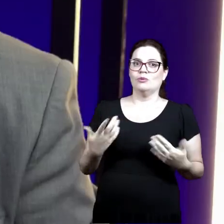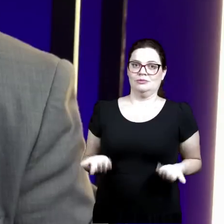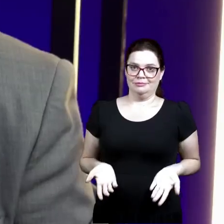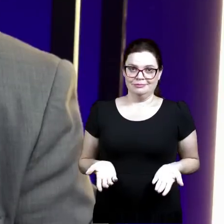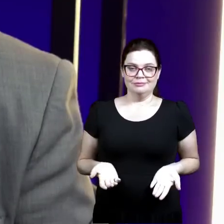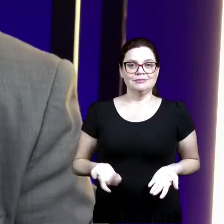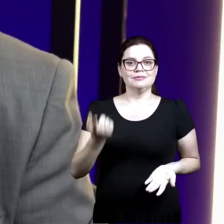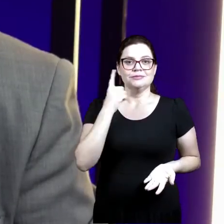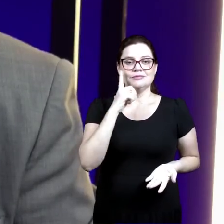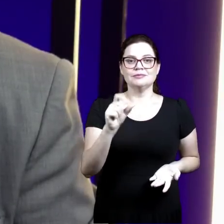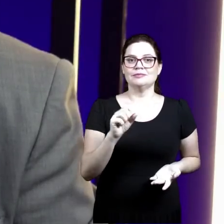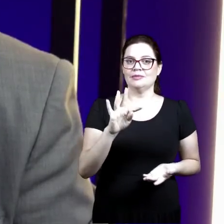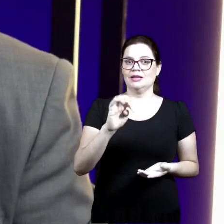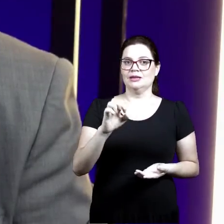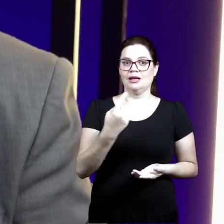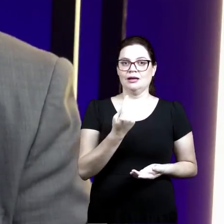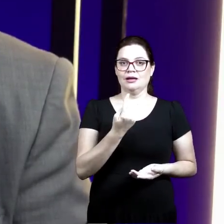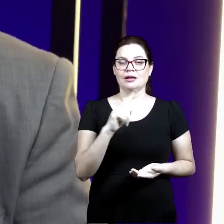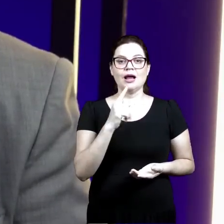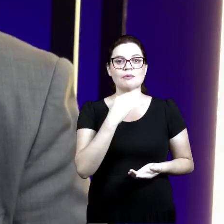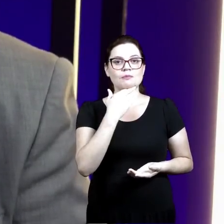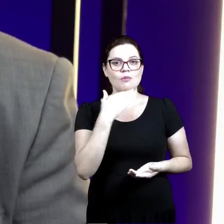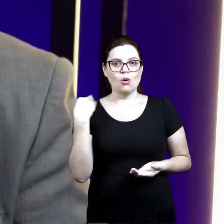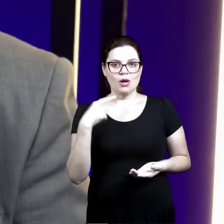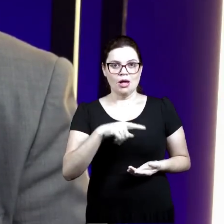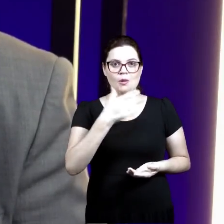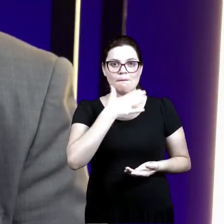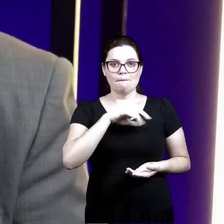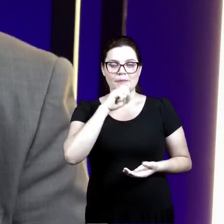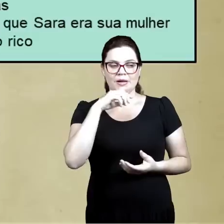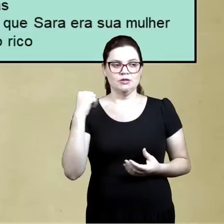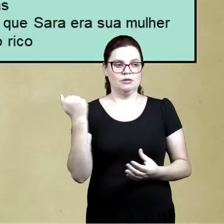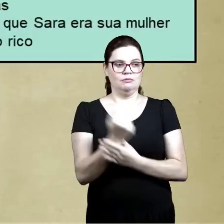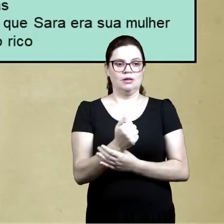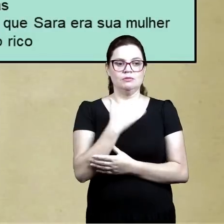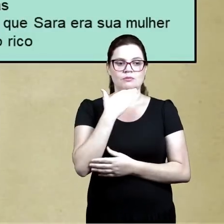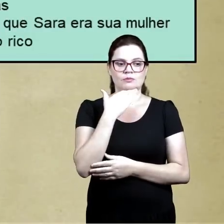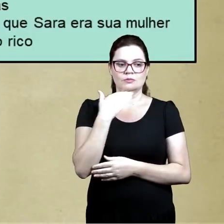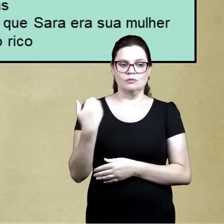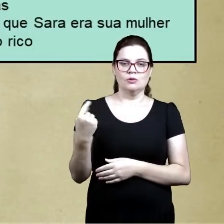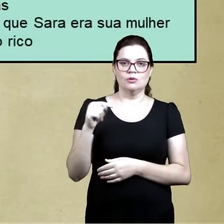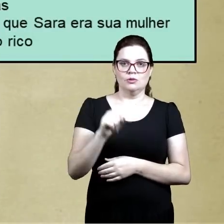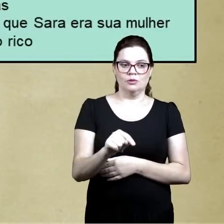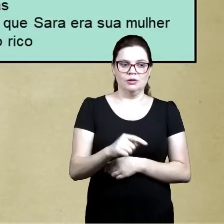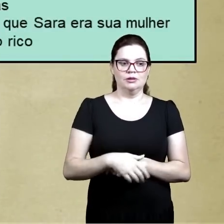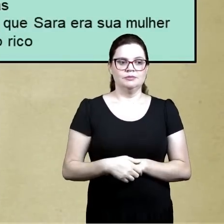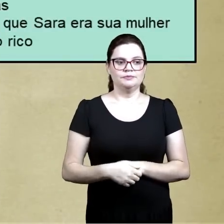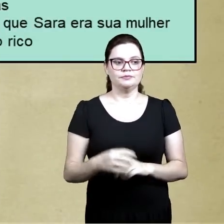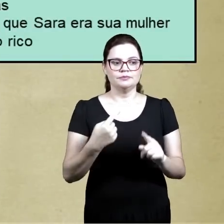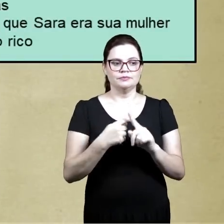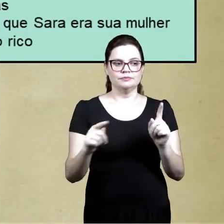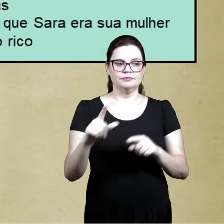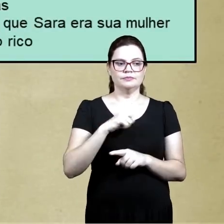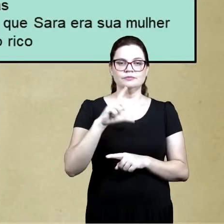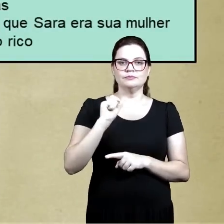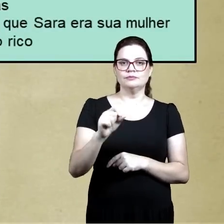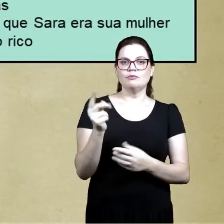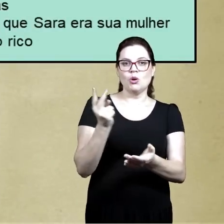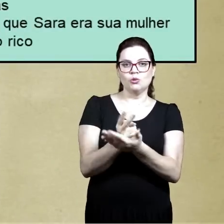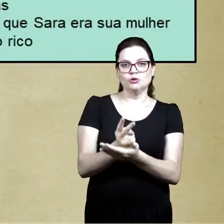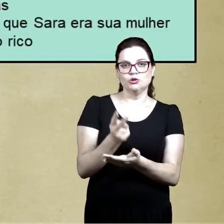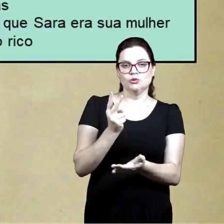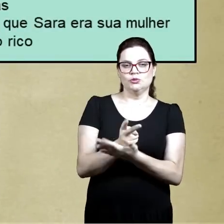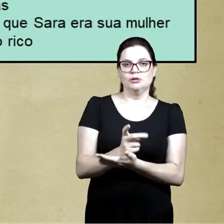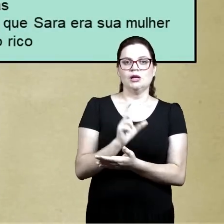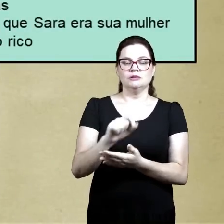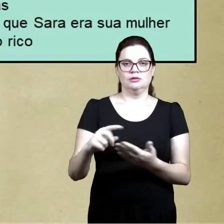Interessante Então, que Terá, ele morre, e agora há uma continuidade, né? Vamos dizer, Sim. o pai ali, né?